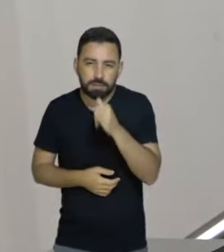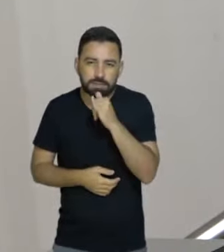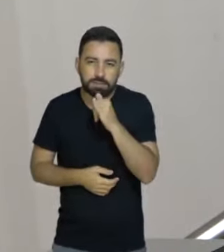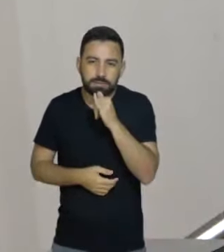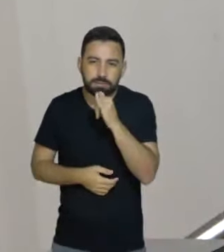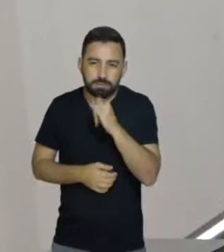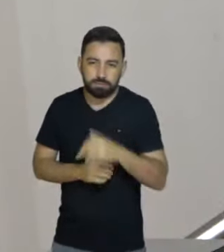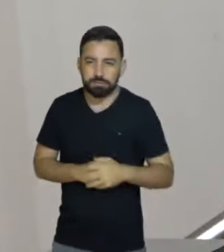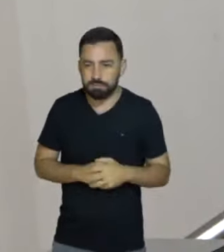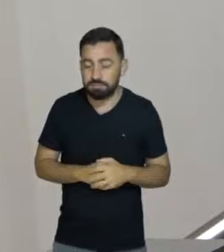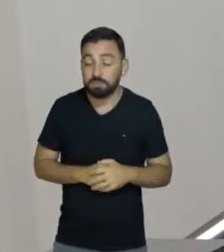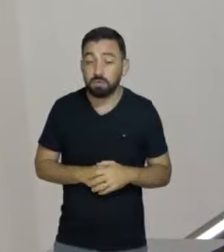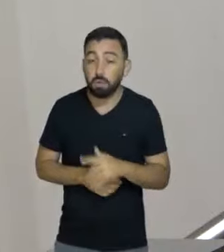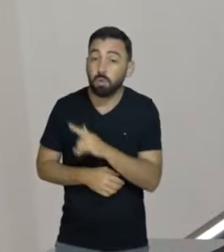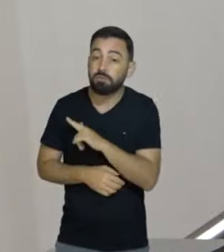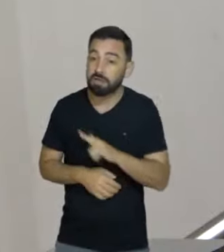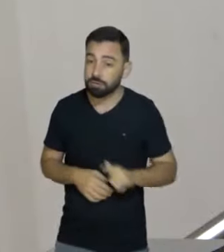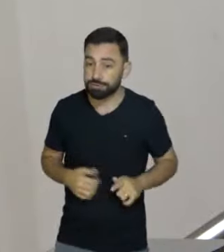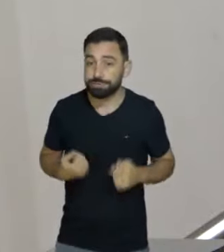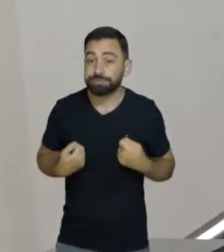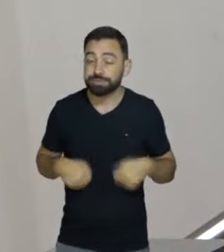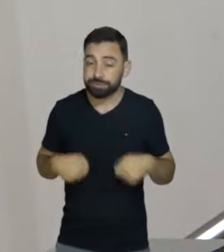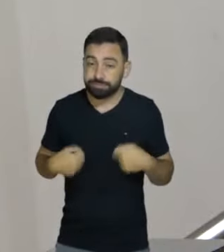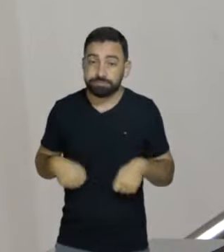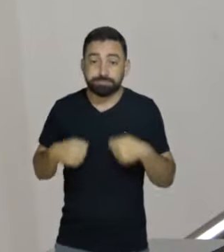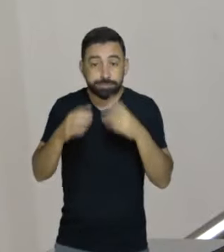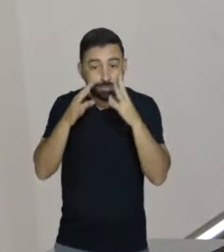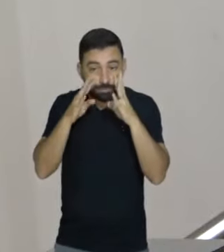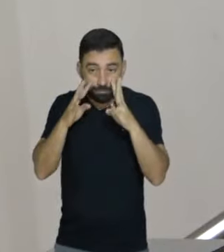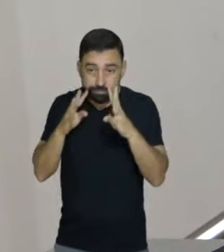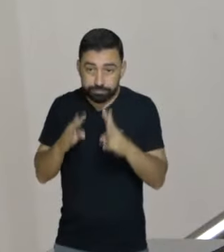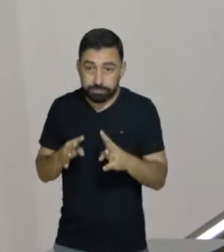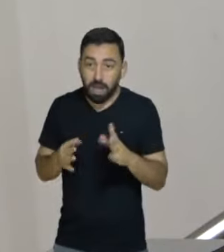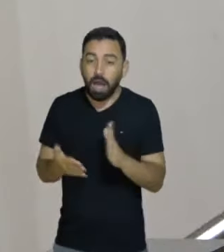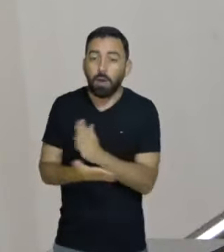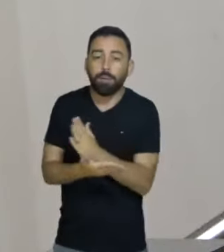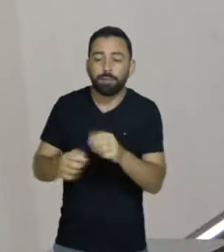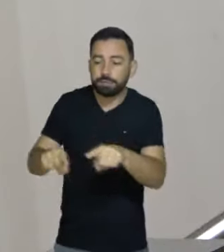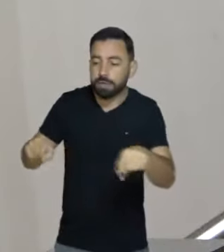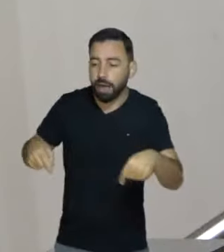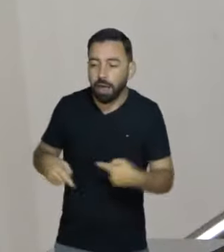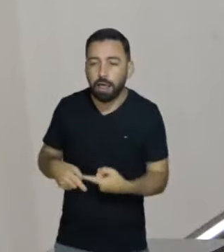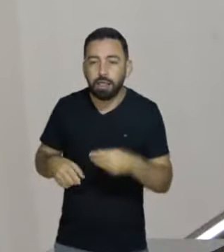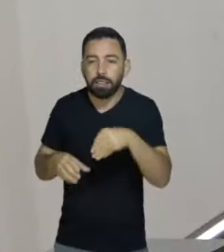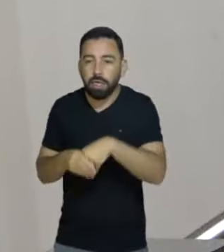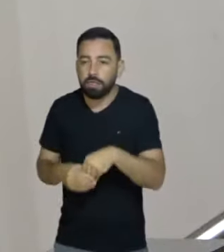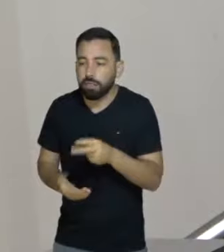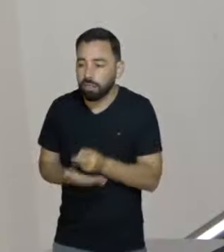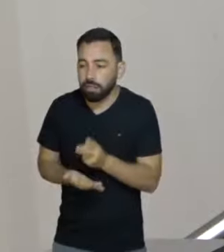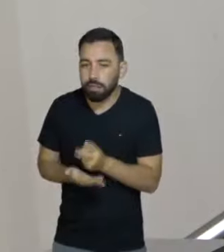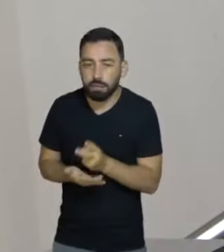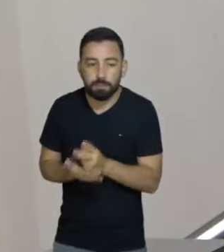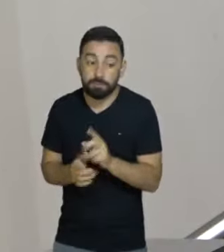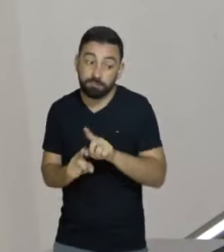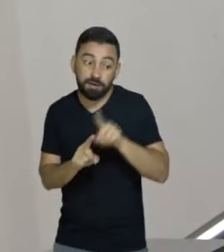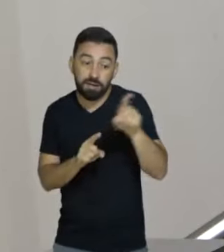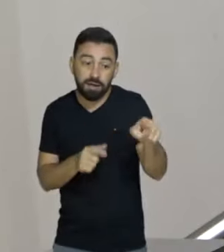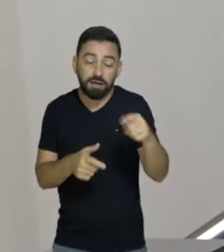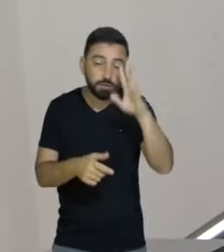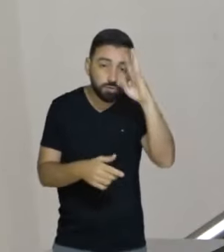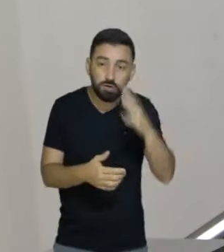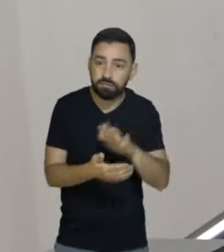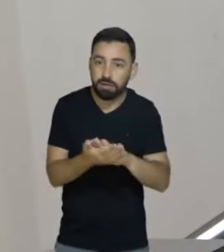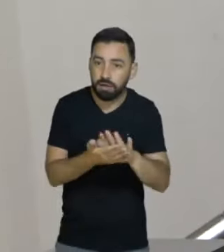Mas também nosso governador tem que ter atenção daqueles que não saem do gabinete e para ir lá na ponta e resolver as demandas